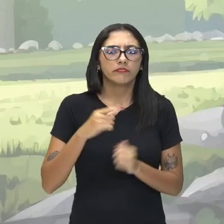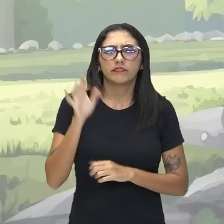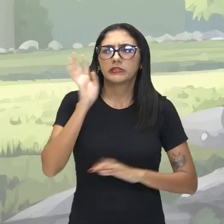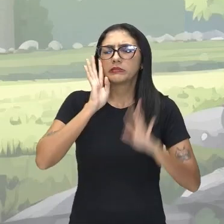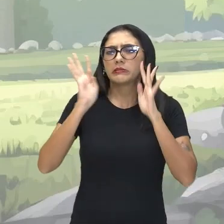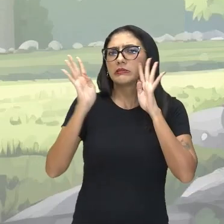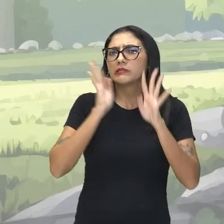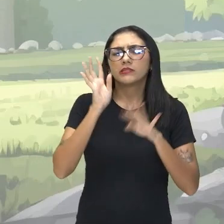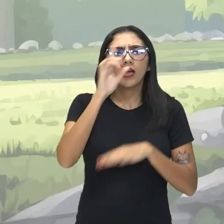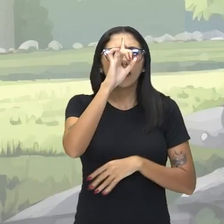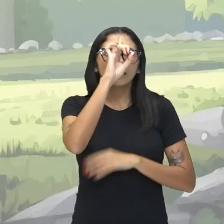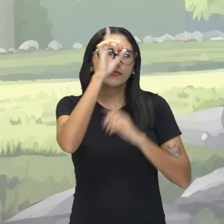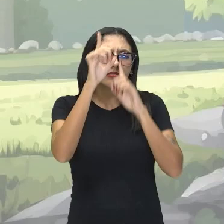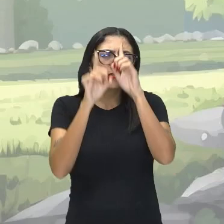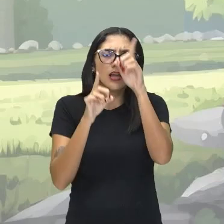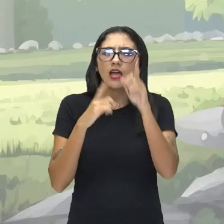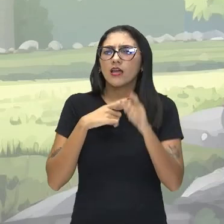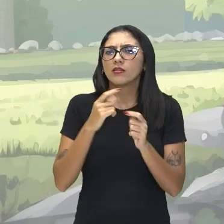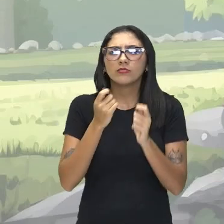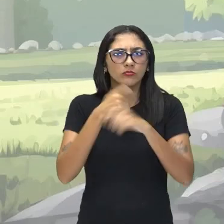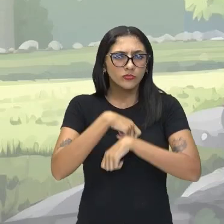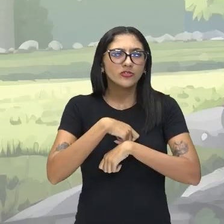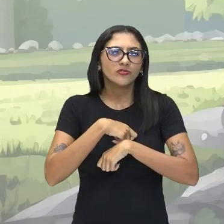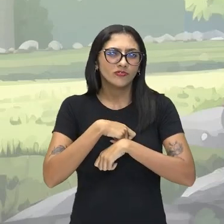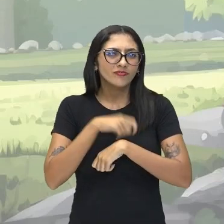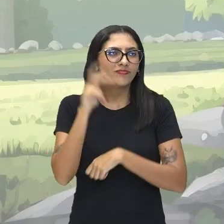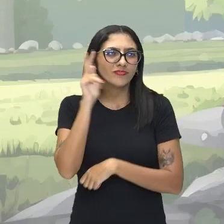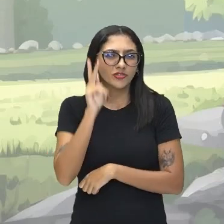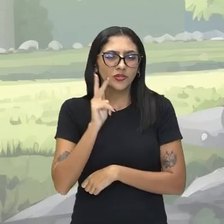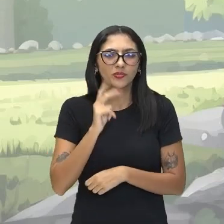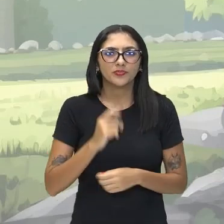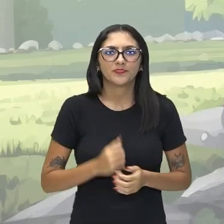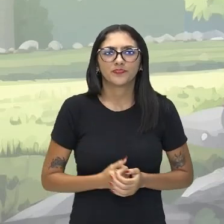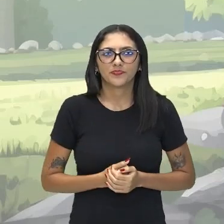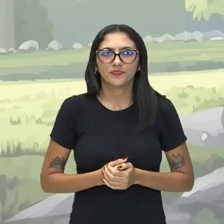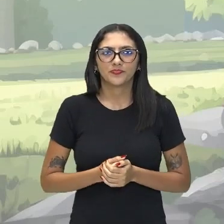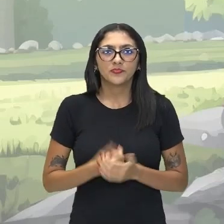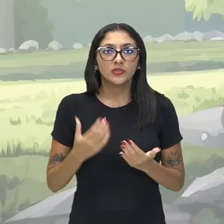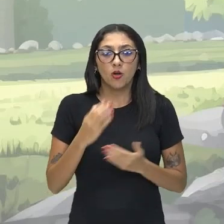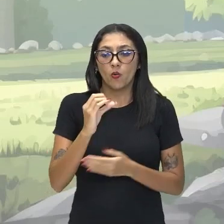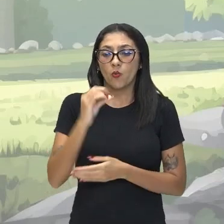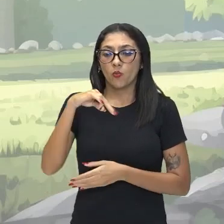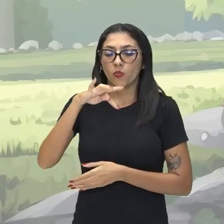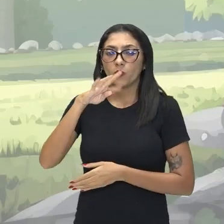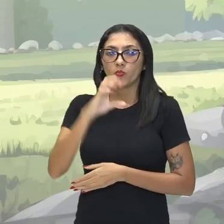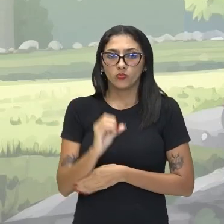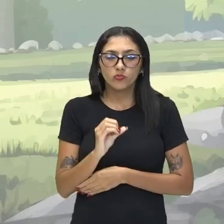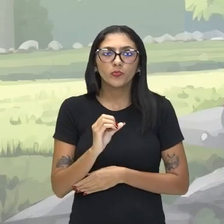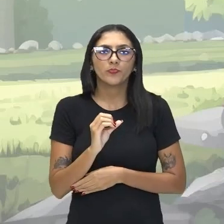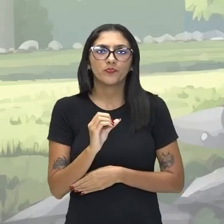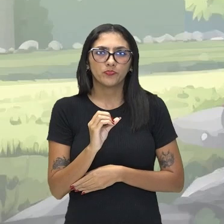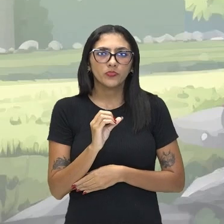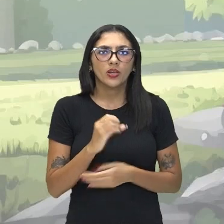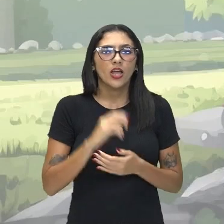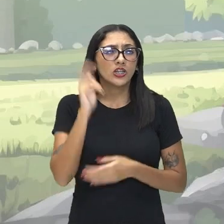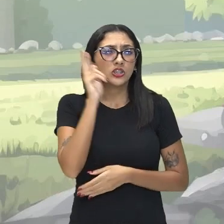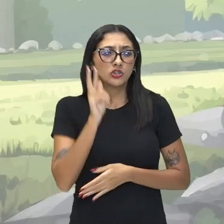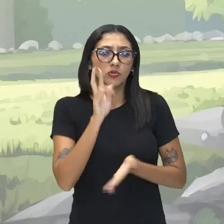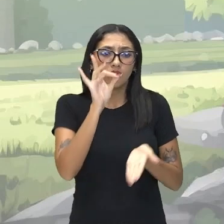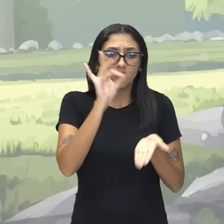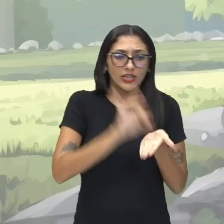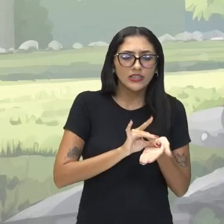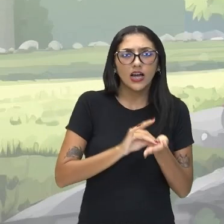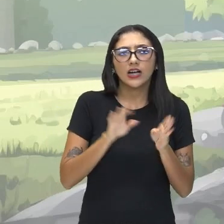sua imaginação para criar um conto, tá? Então, no conto, né, a realidade e a ficção não têm